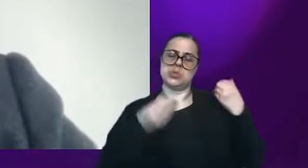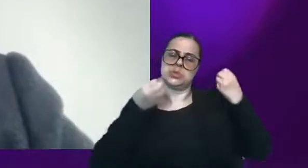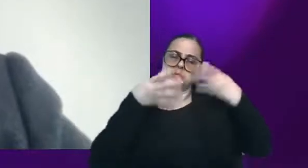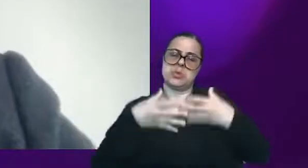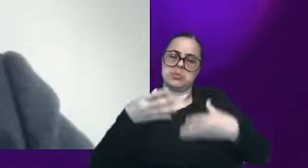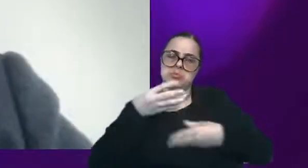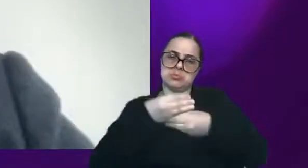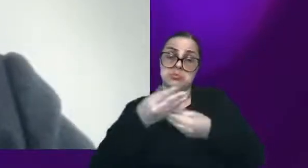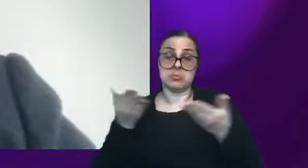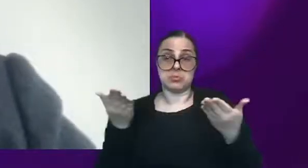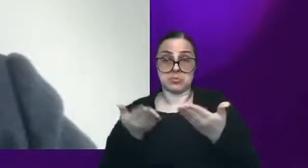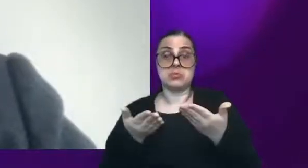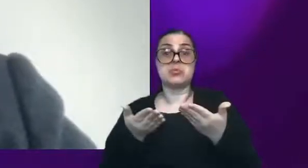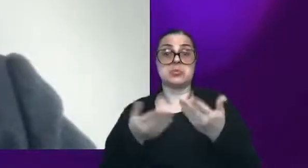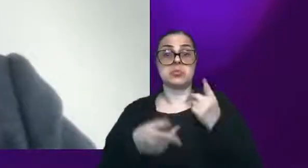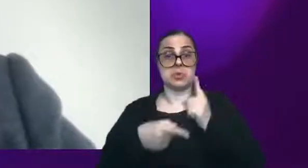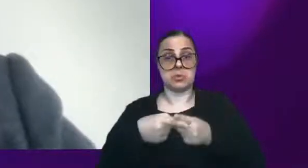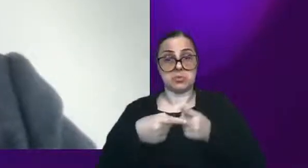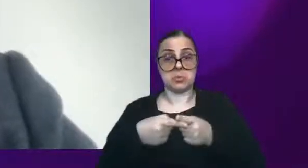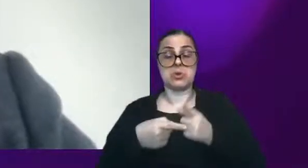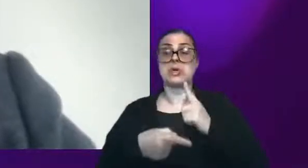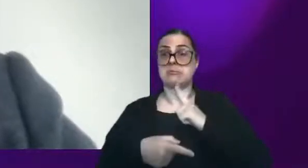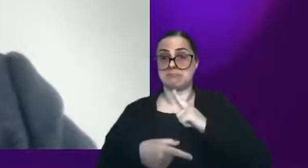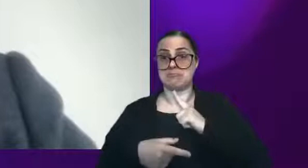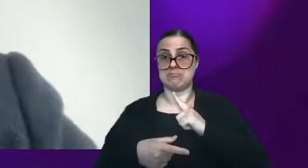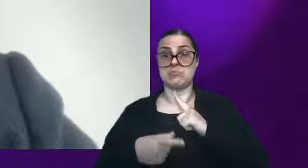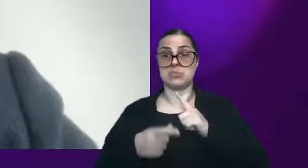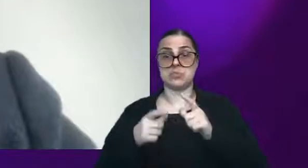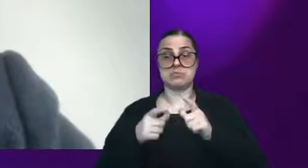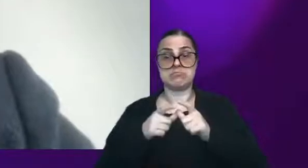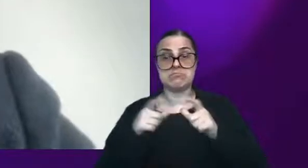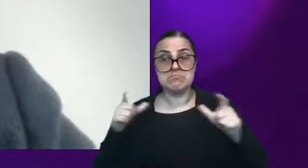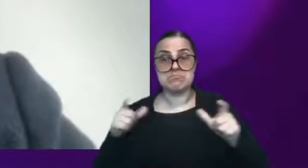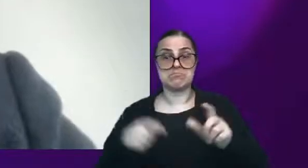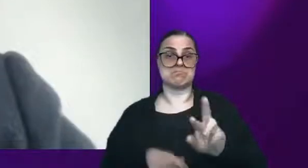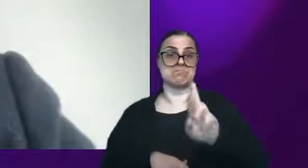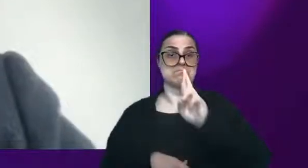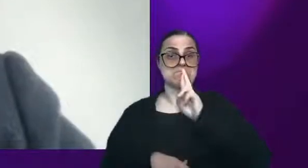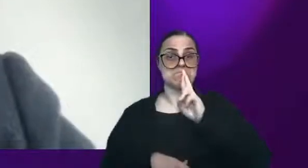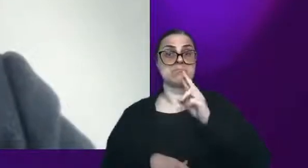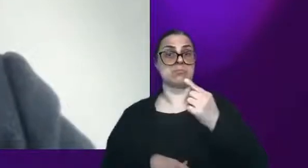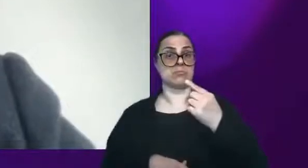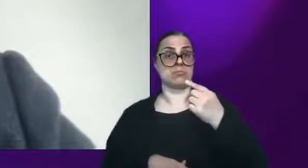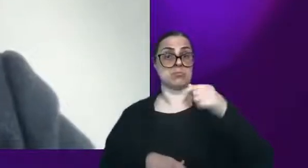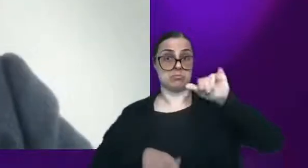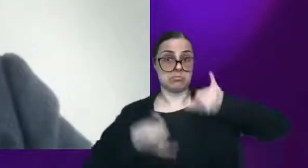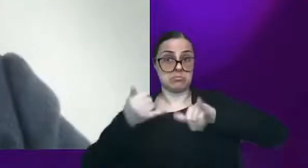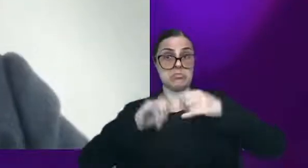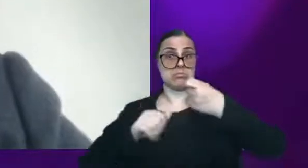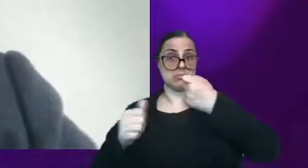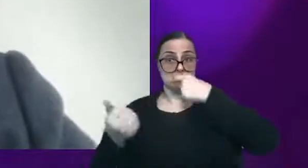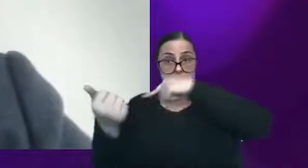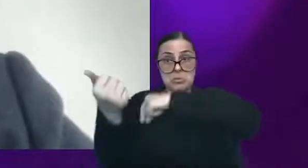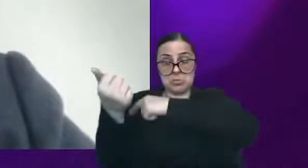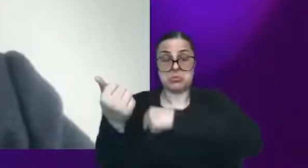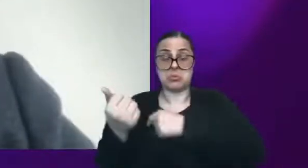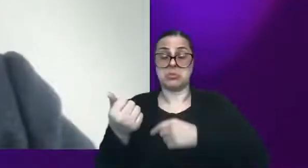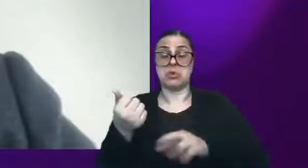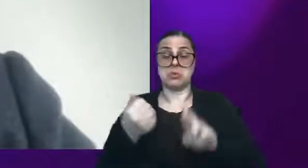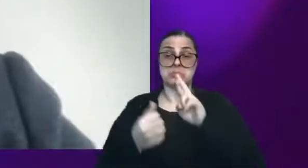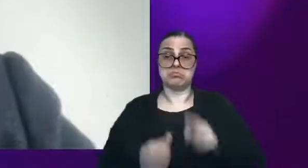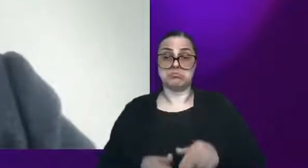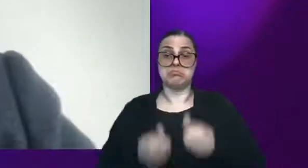facto, a maior parte dos doentes tinha uma grande carga tumoral, uma resposta à quimioterapia discutível, etc. E, portanto, hoje em dia,